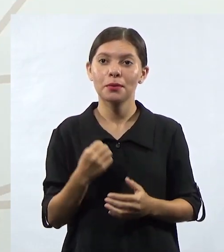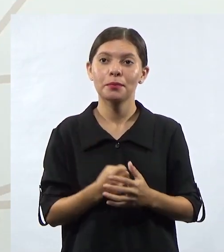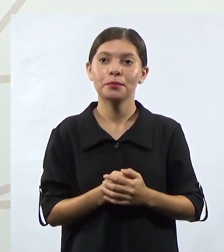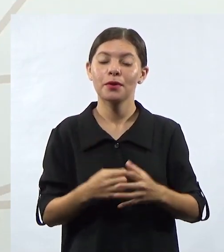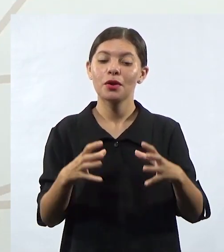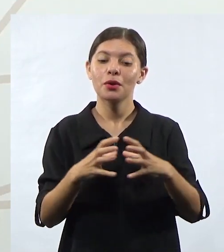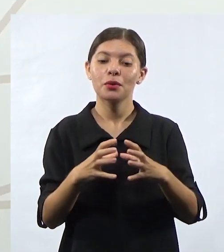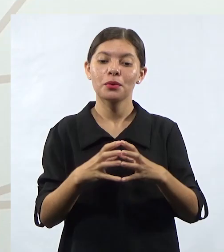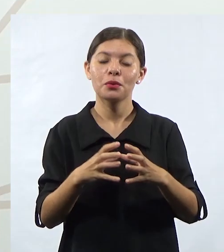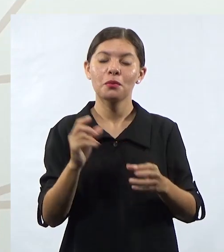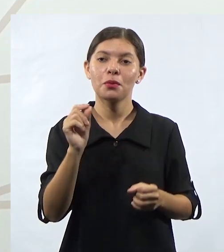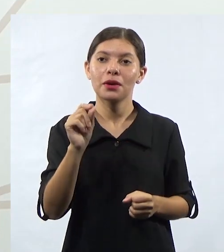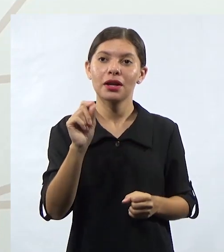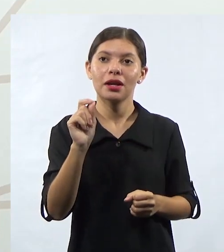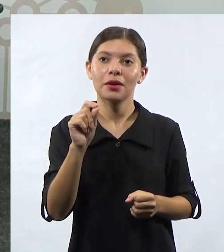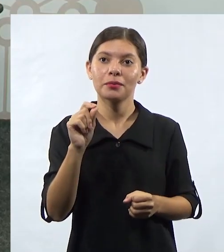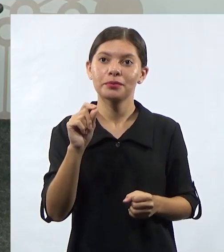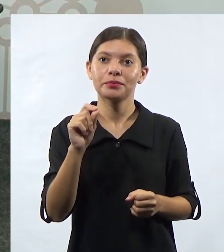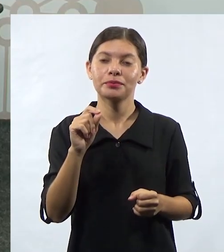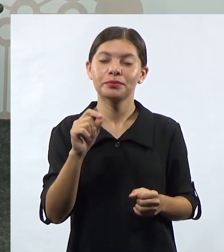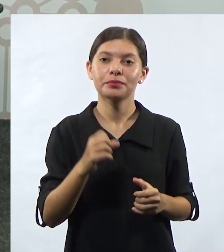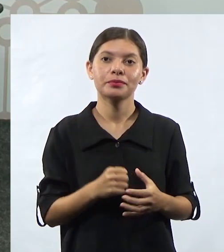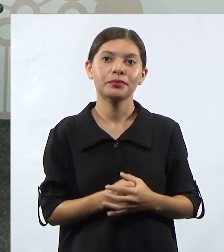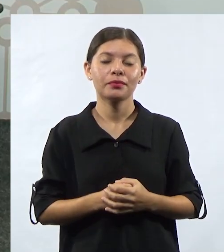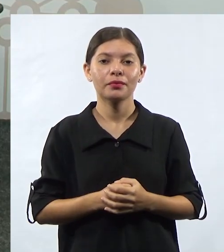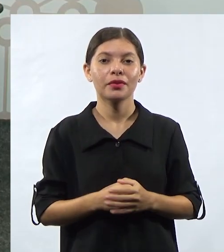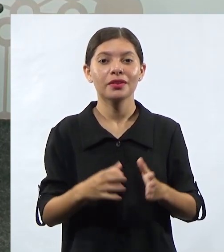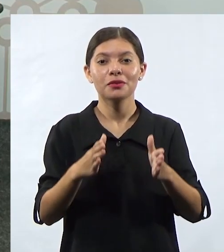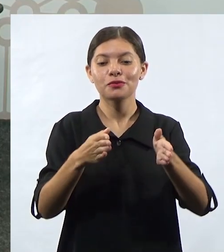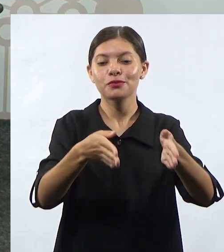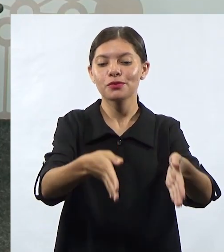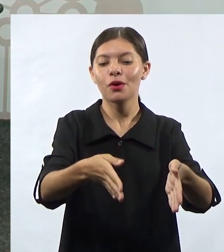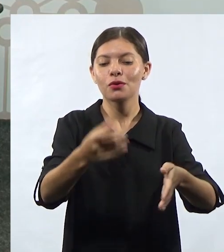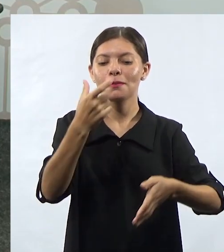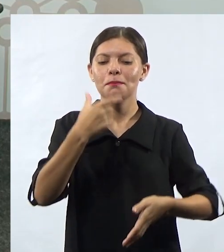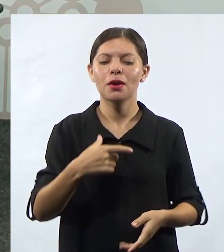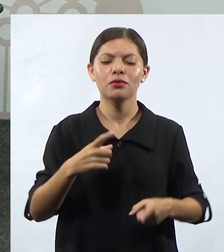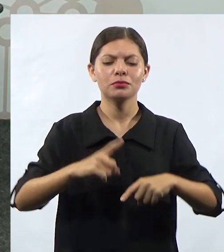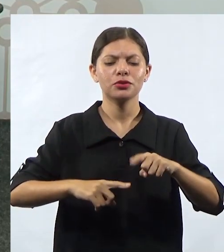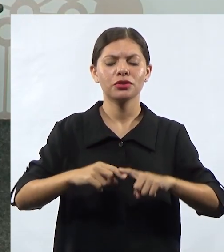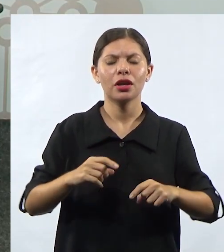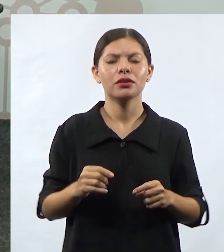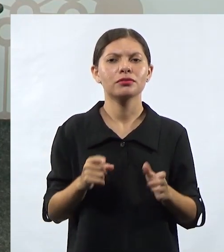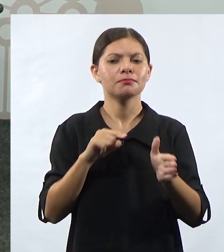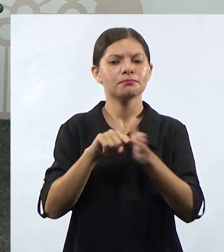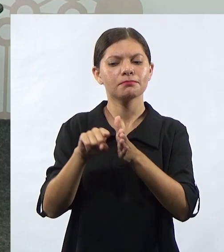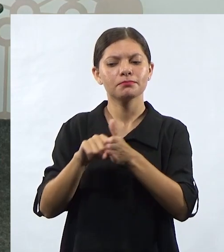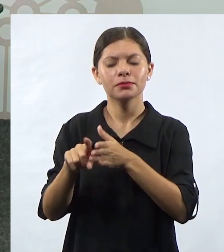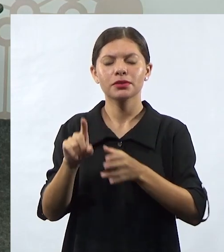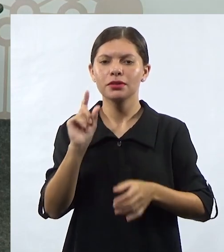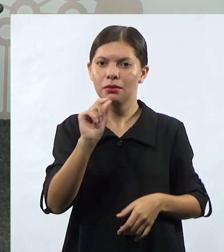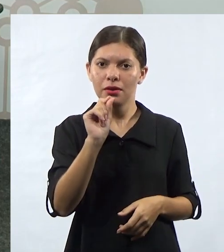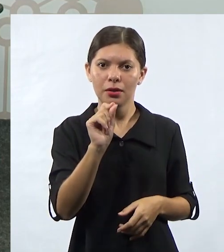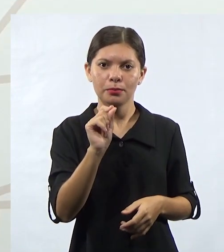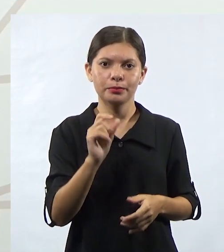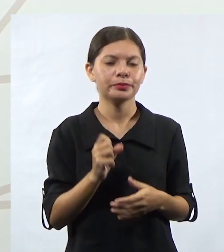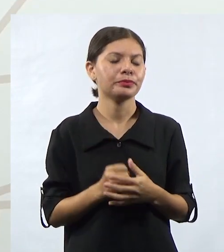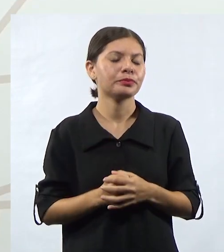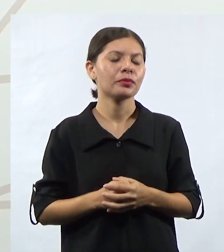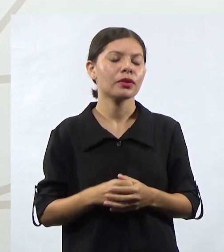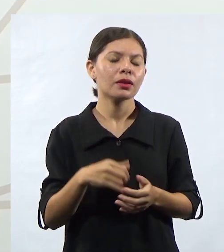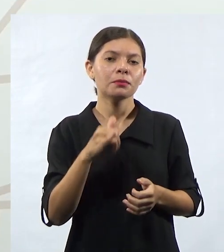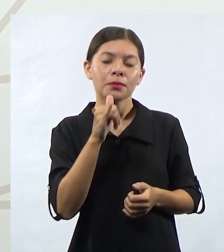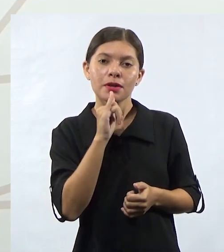é o grupo e, principalmente, definir qual é o meu foco, né? Qual é o meu objeto de pesquisa. Então, se eu quero saber, por